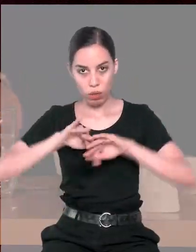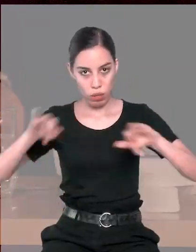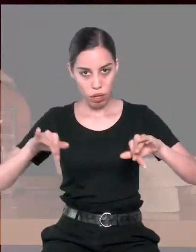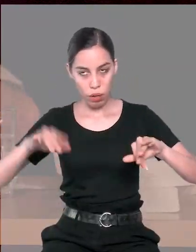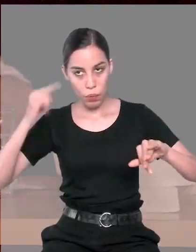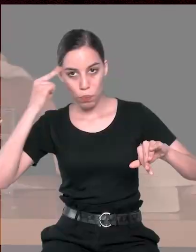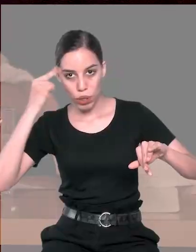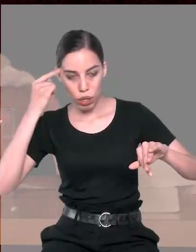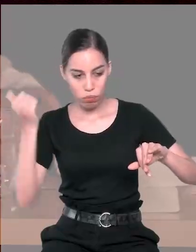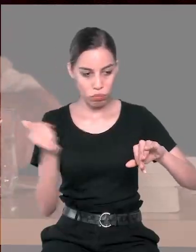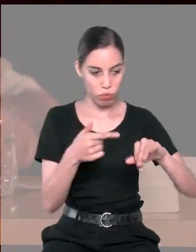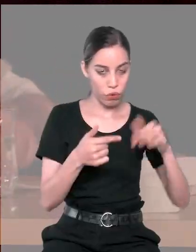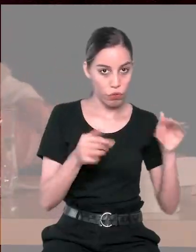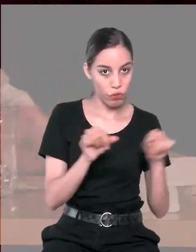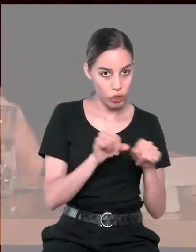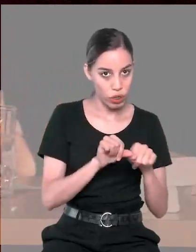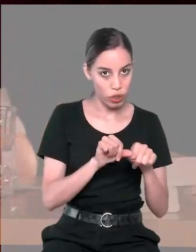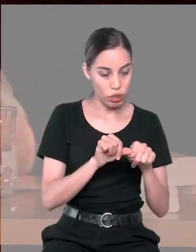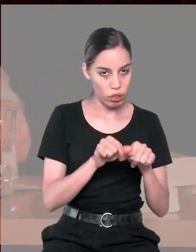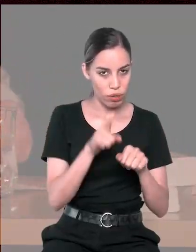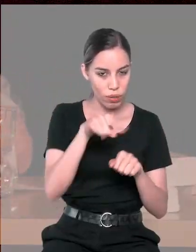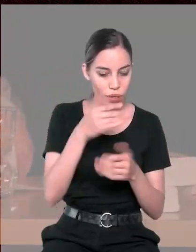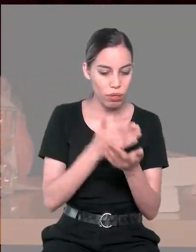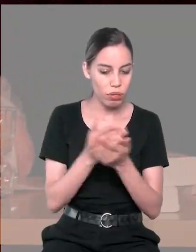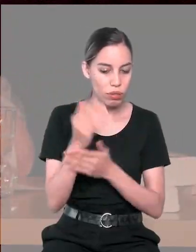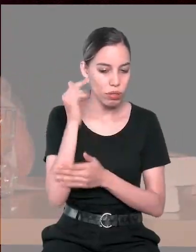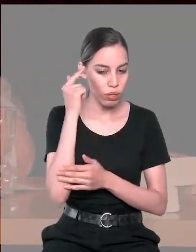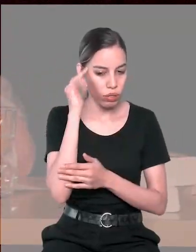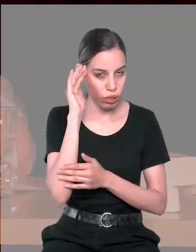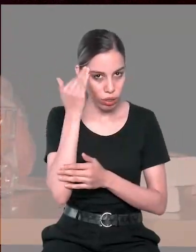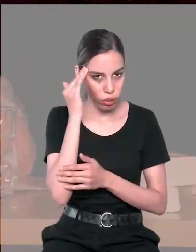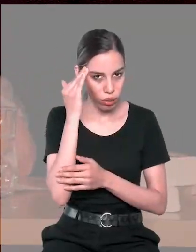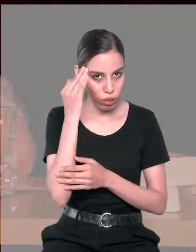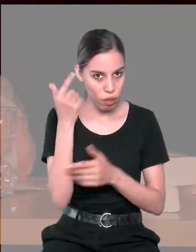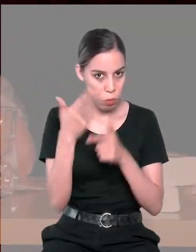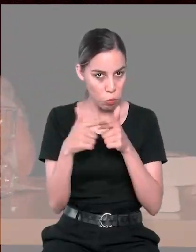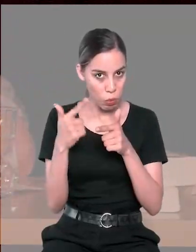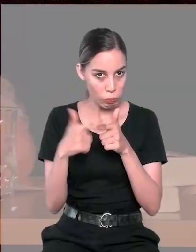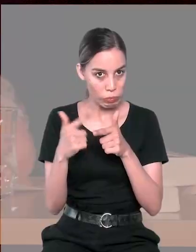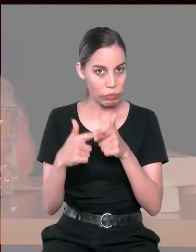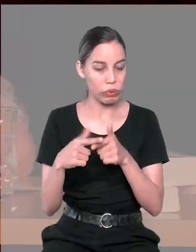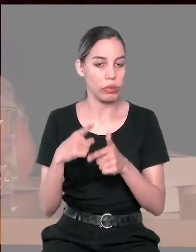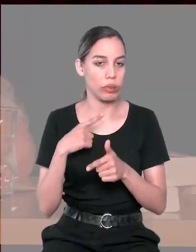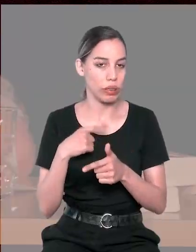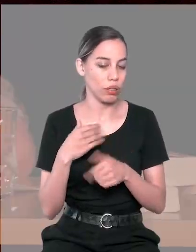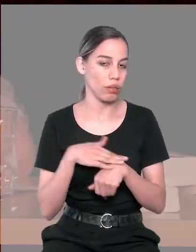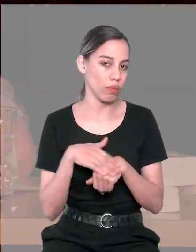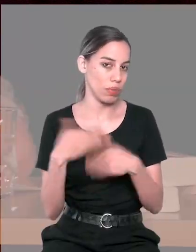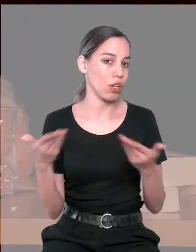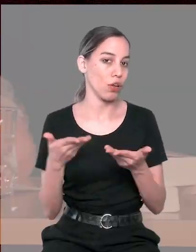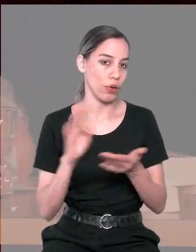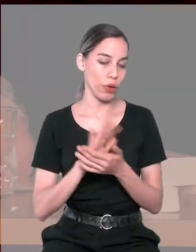o pensar do fazer, vocês começam a entender um pouco do problema que vai nos levar ao longo da nossa